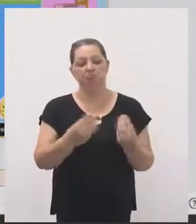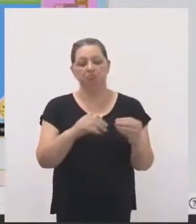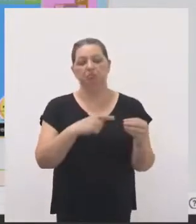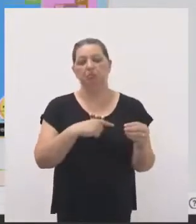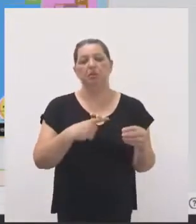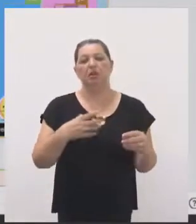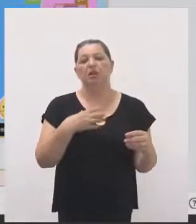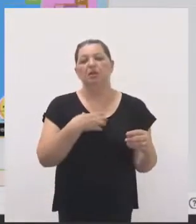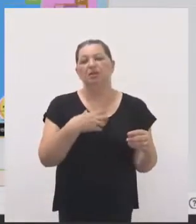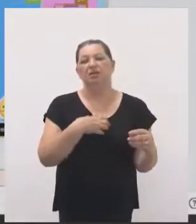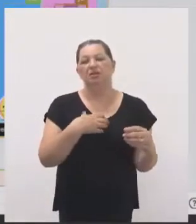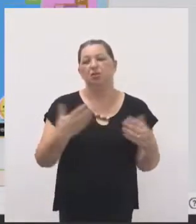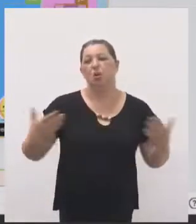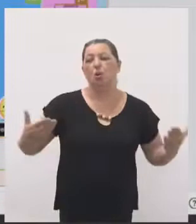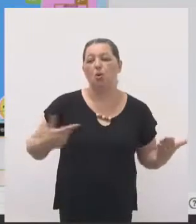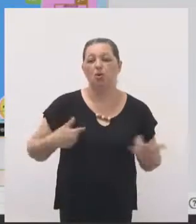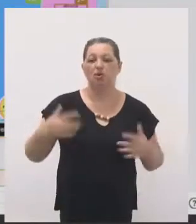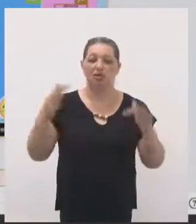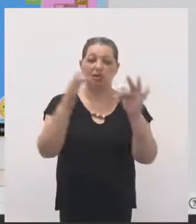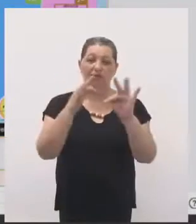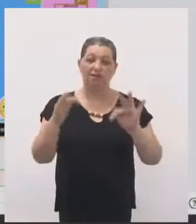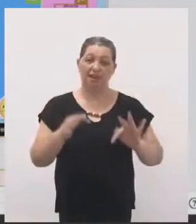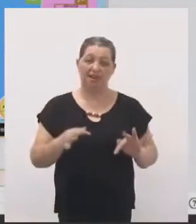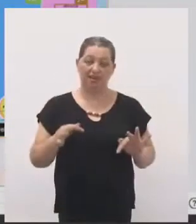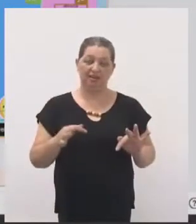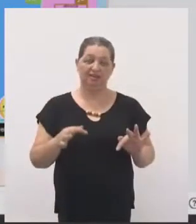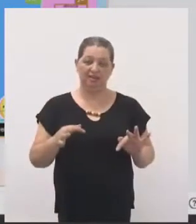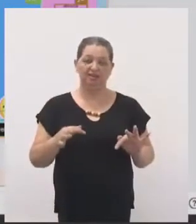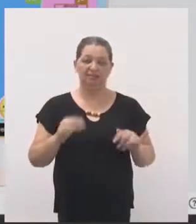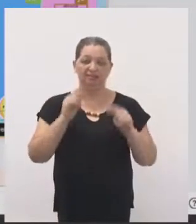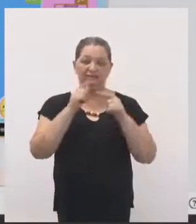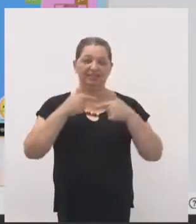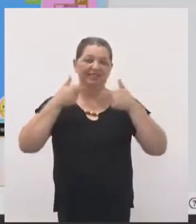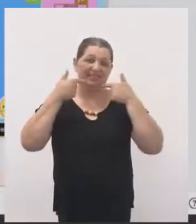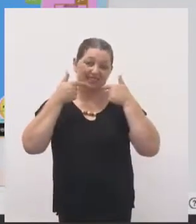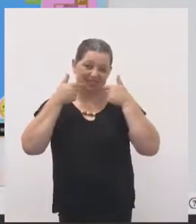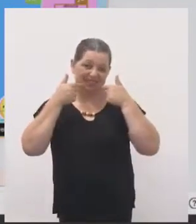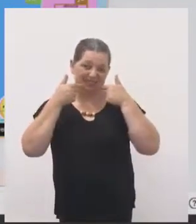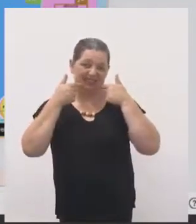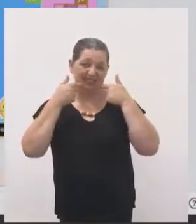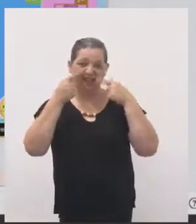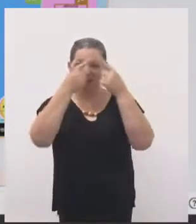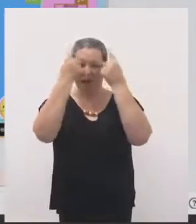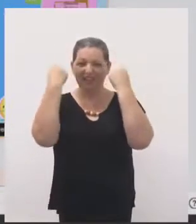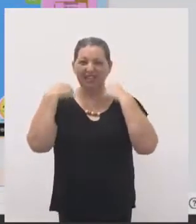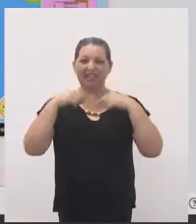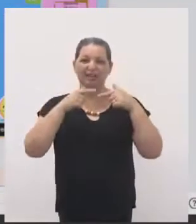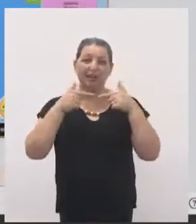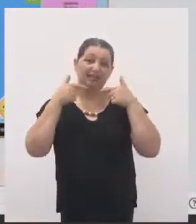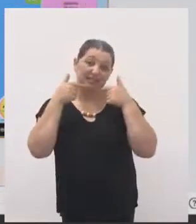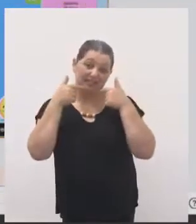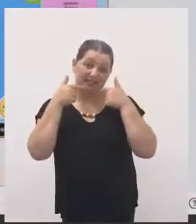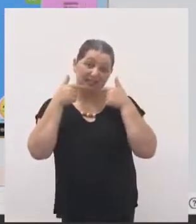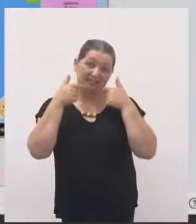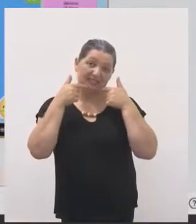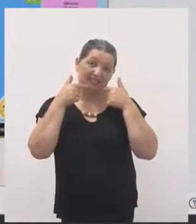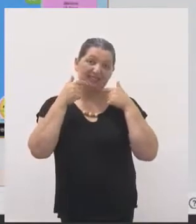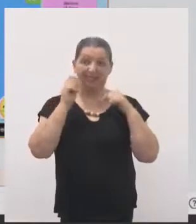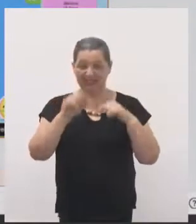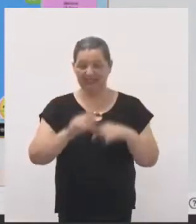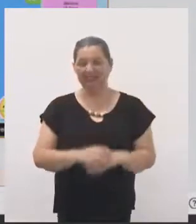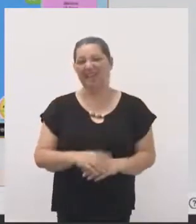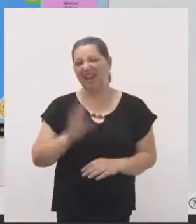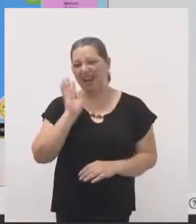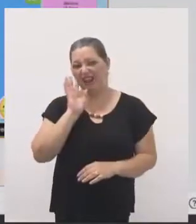me sentindo hoje, feliz, eu posso colocar feliz e buscar uma carinha, olha que legal. E